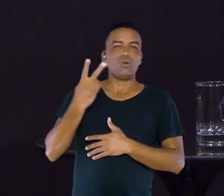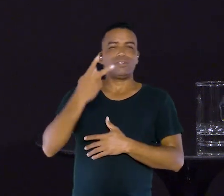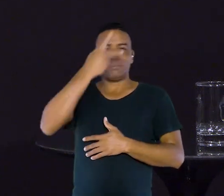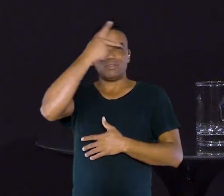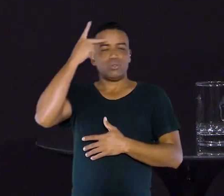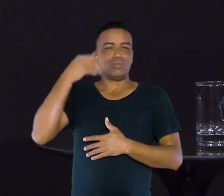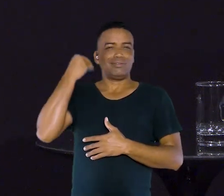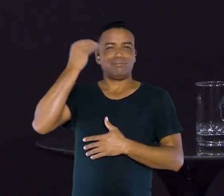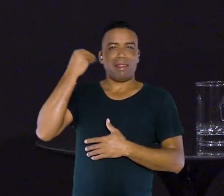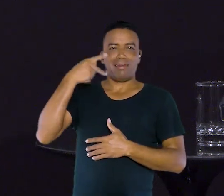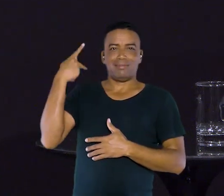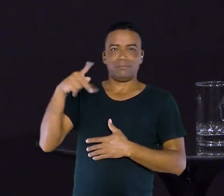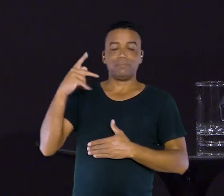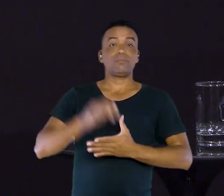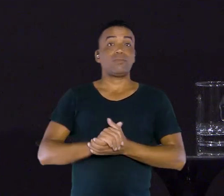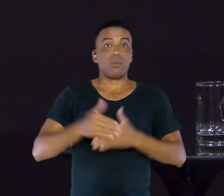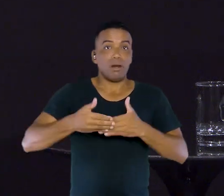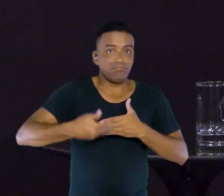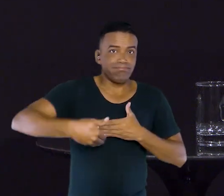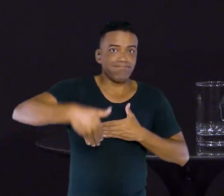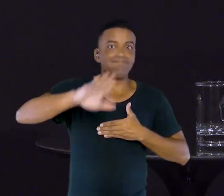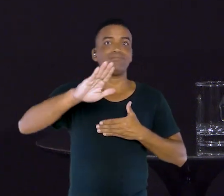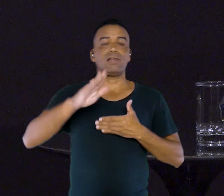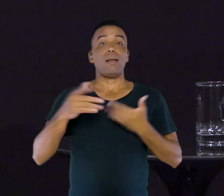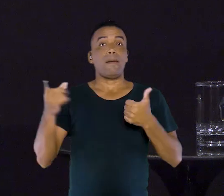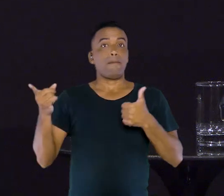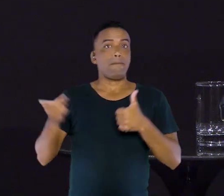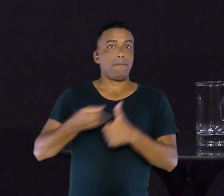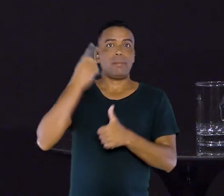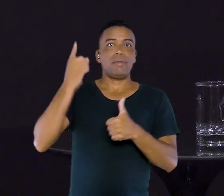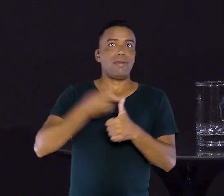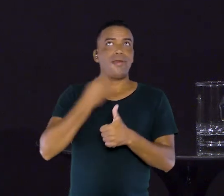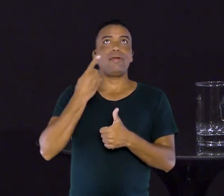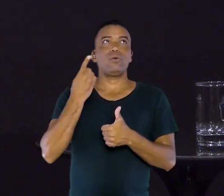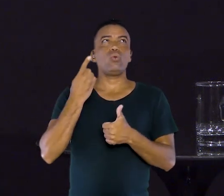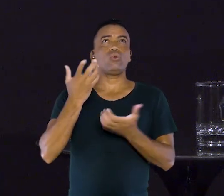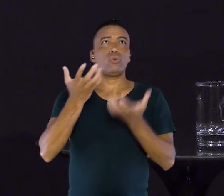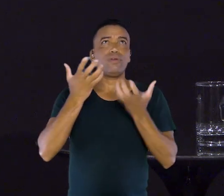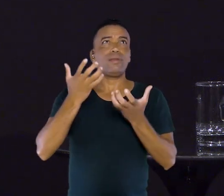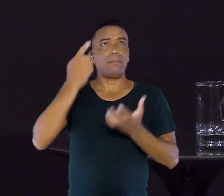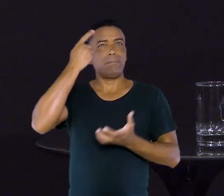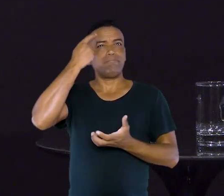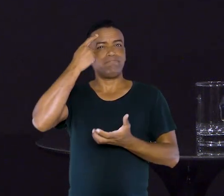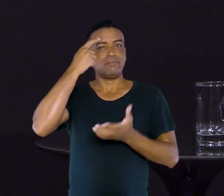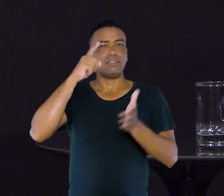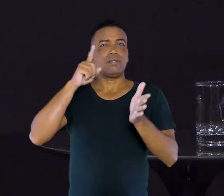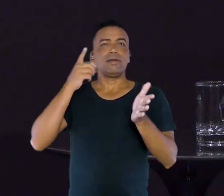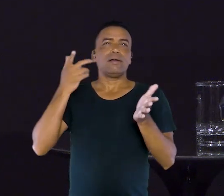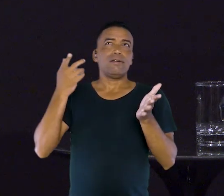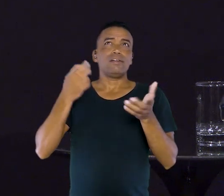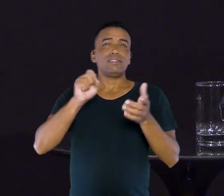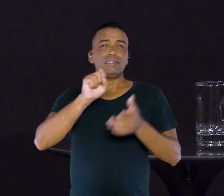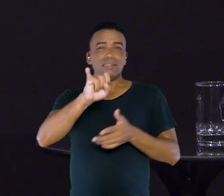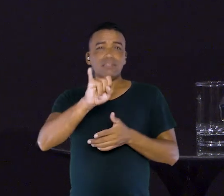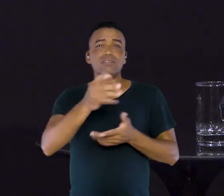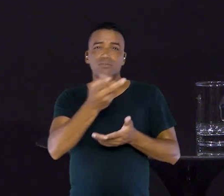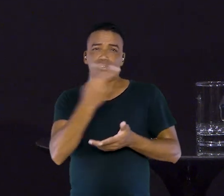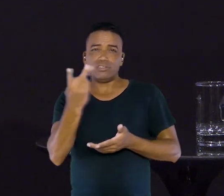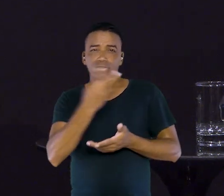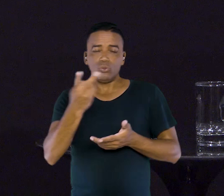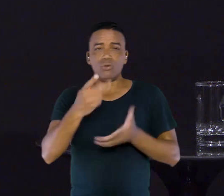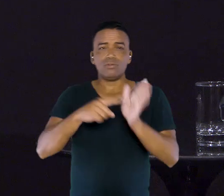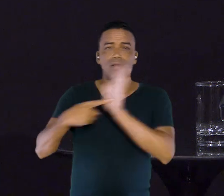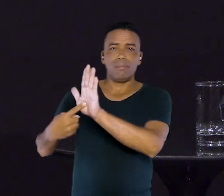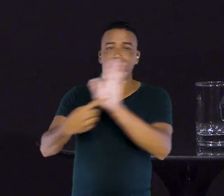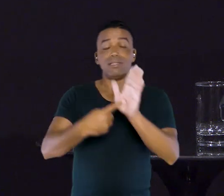duas caminhadas. Para iniciar, a primeira questão que eu queria fazer seria para vocês se apresentarem